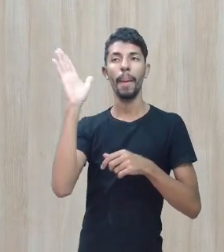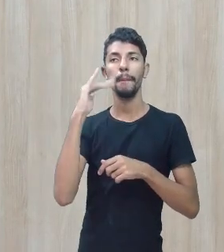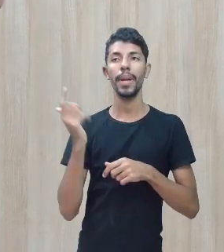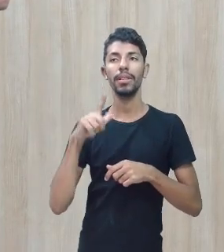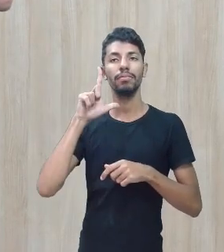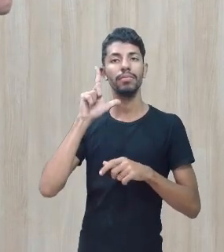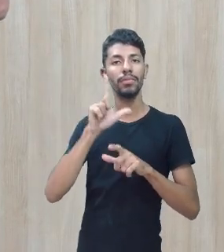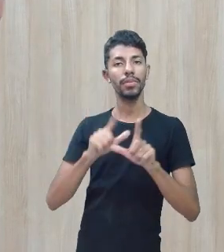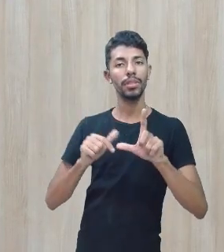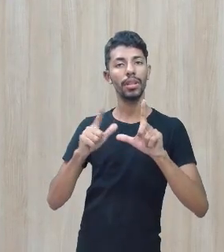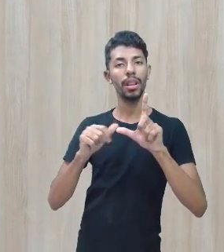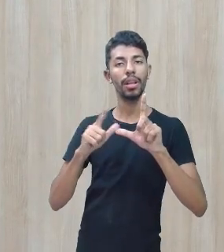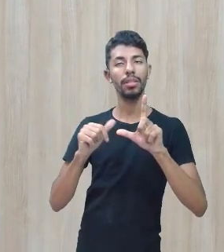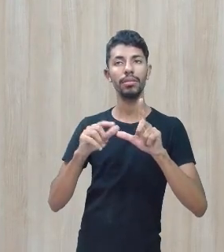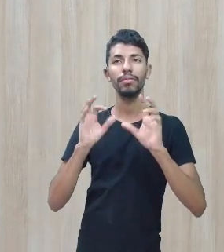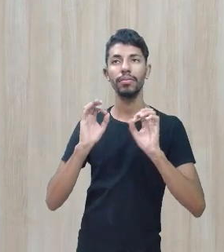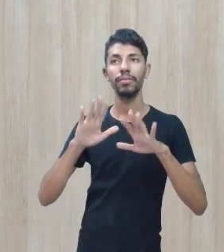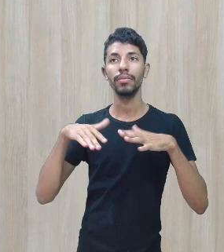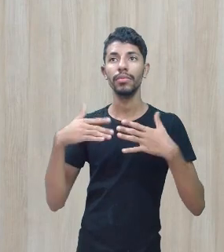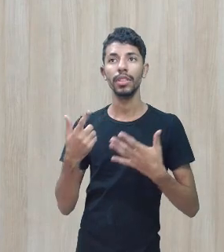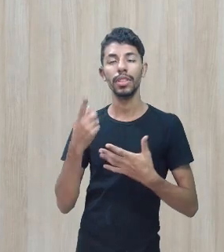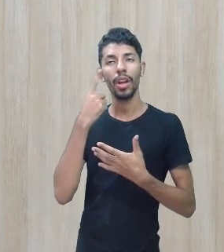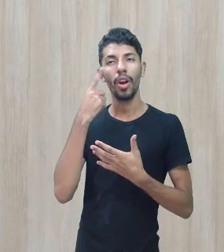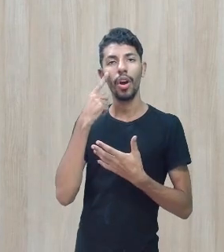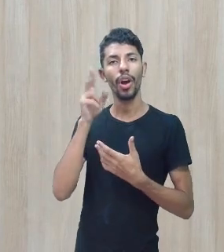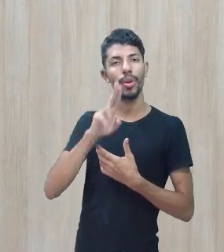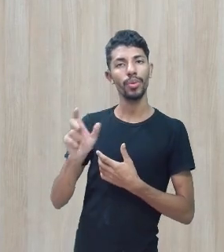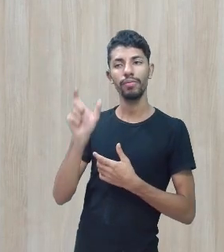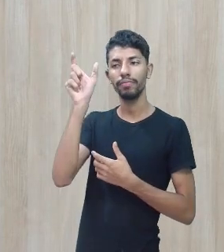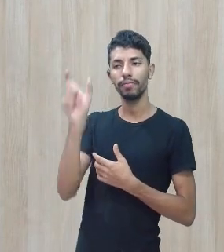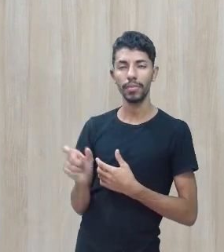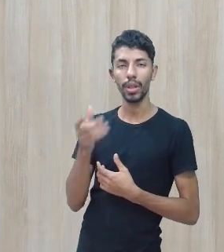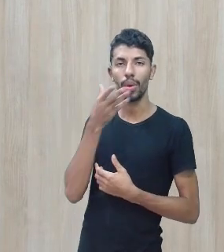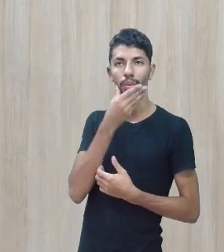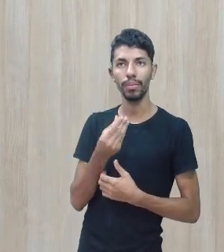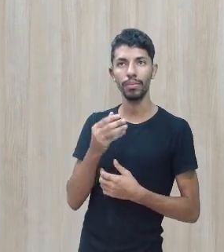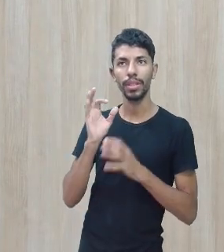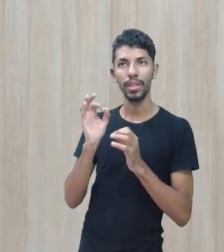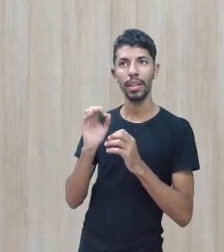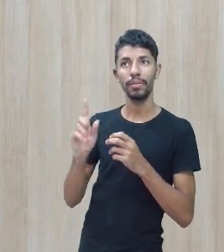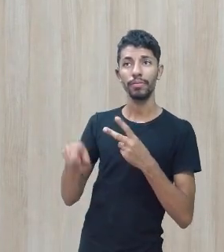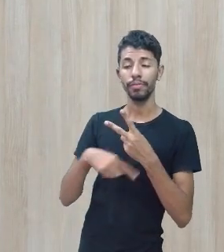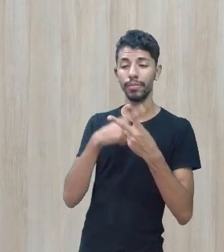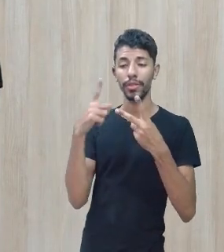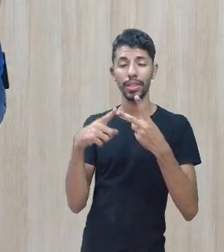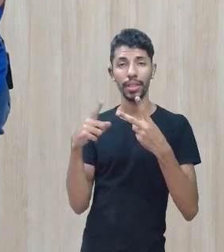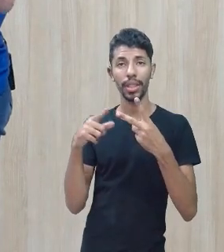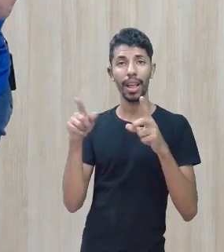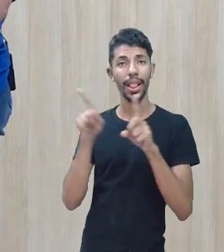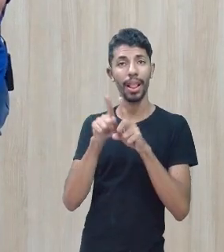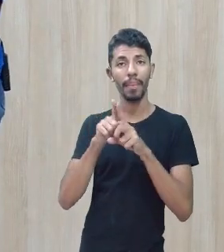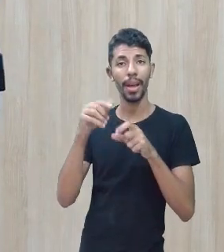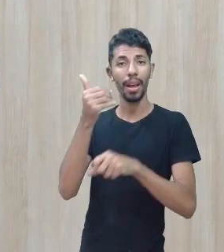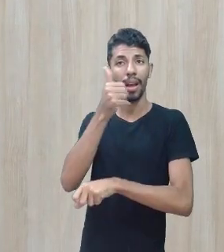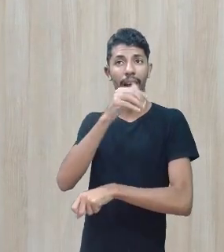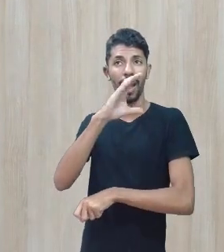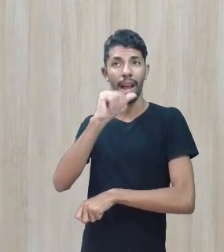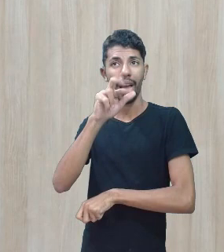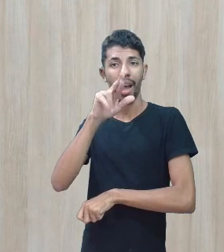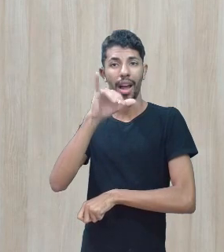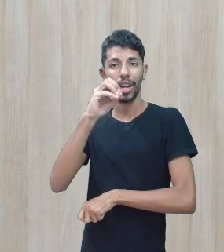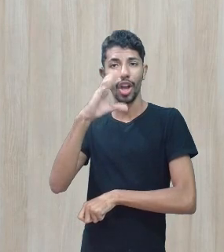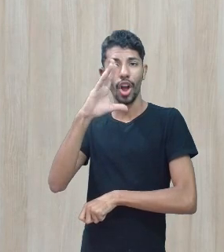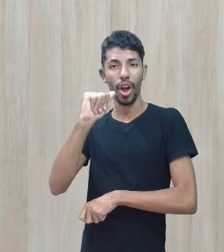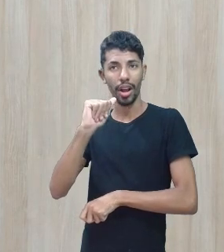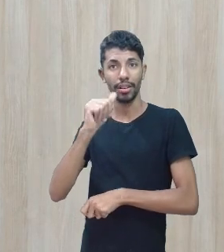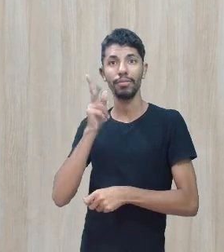olha, o carioca, eu estava trazendo a referência para ele, gênio maior. Então, eu continuei falando dele sem usar